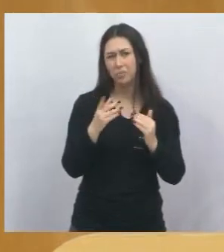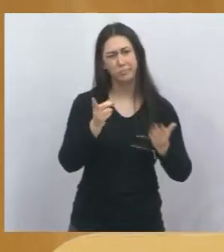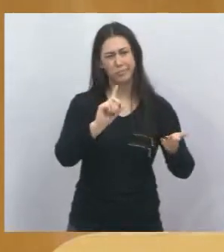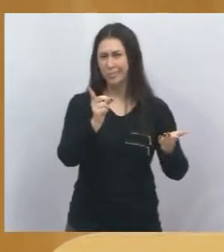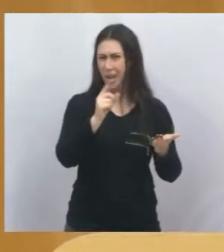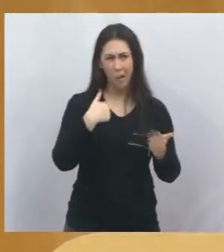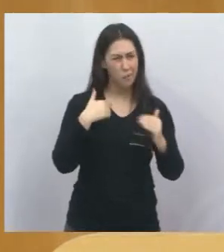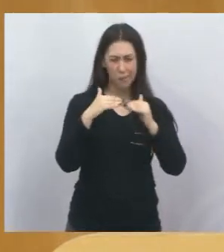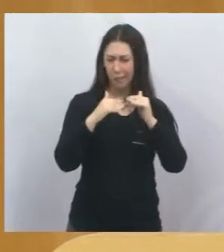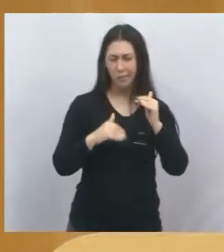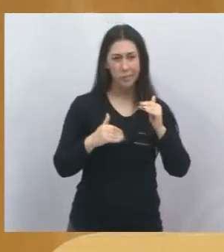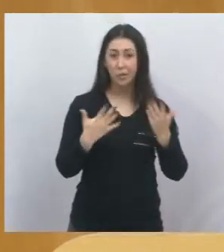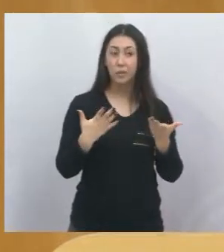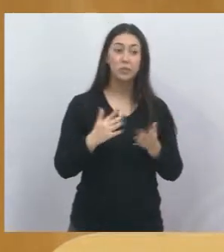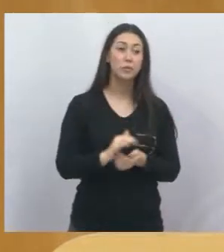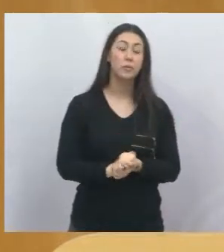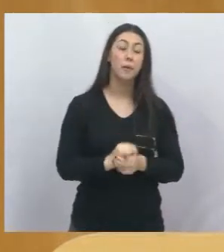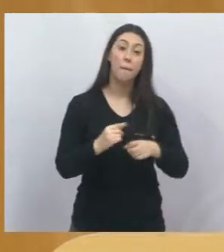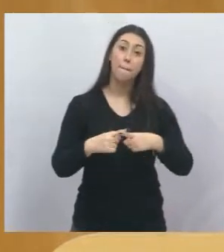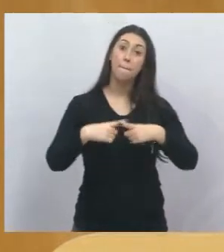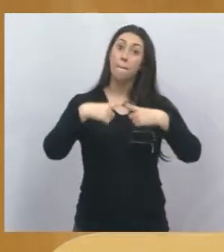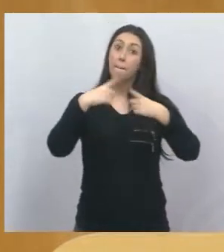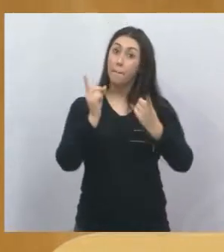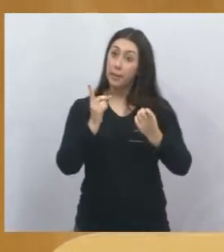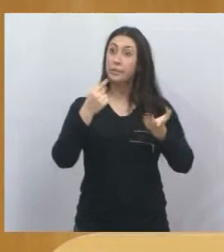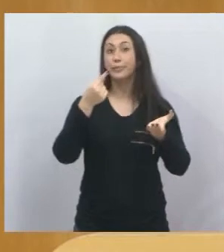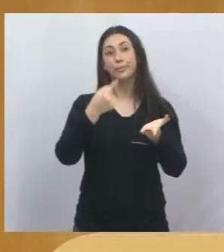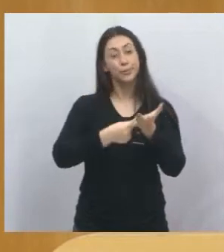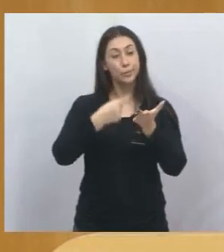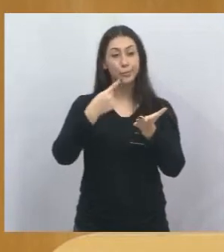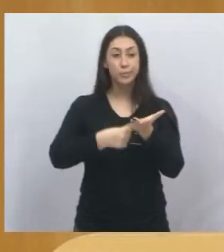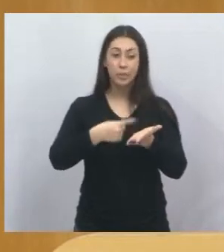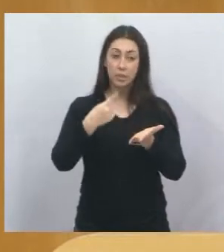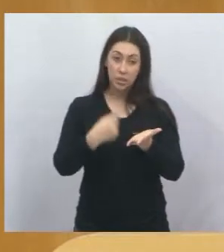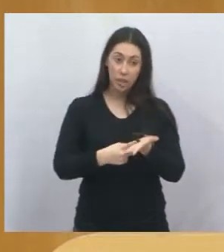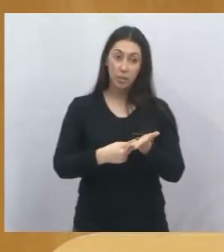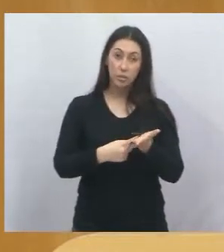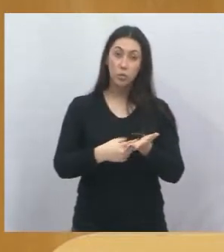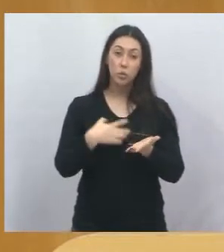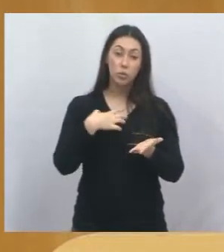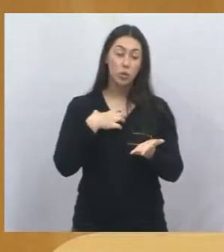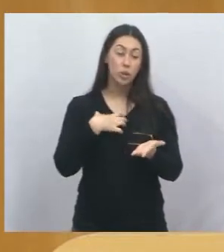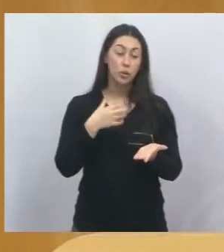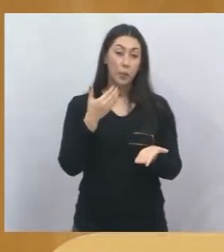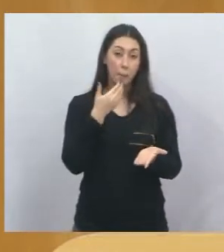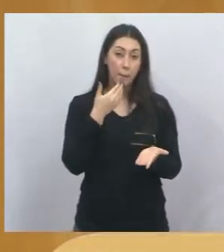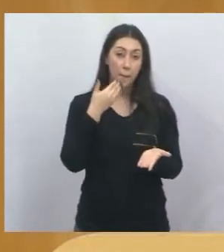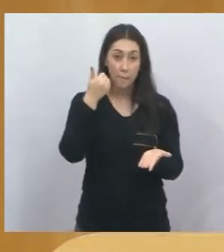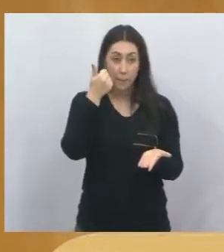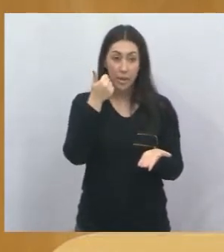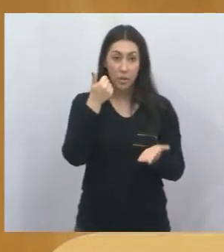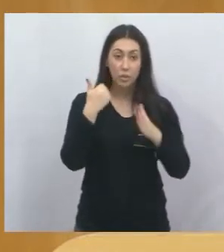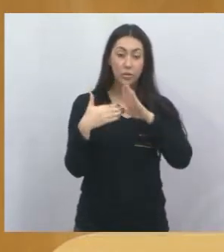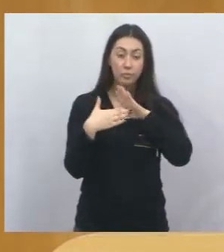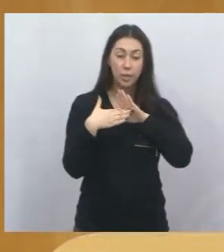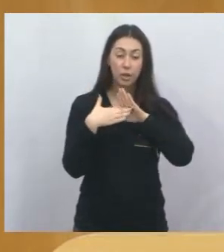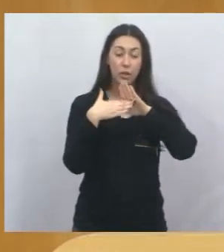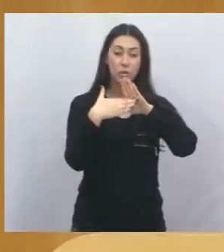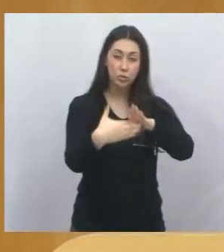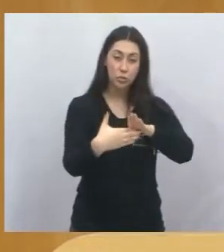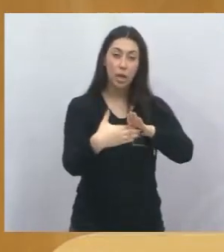não concordo. Mas foi o que ficou acordado de melhor maneira para atender